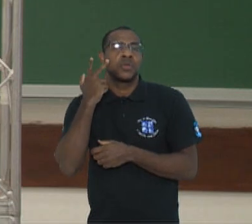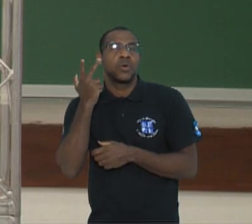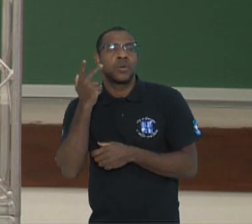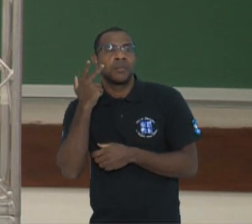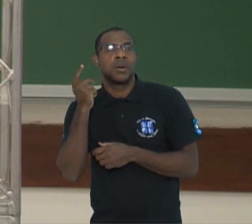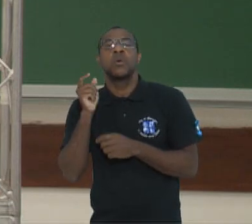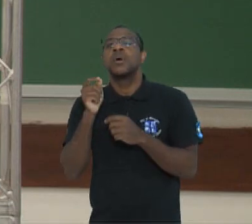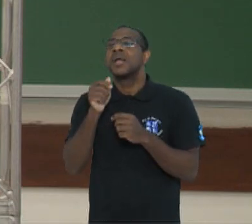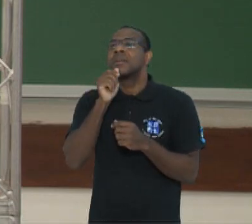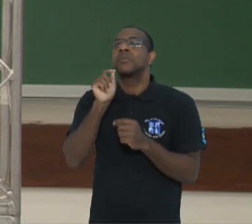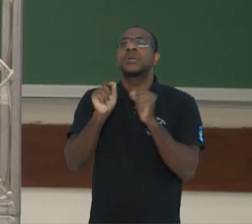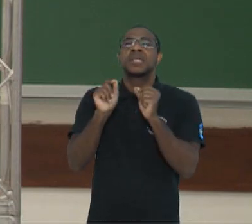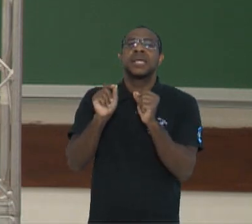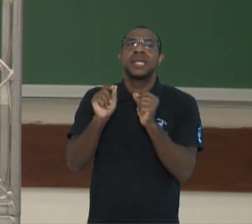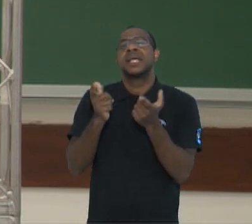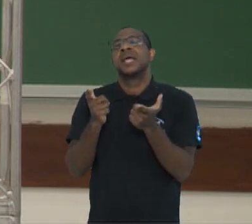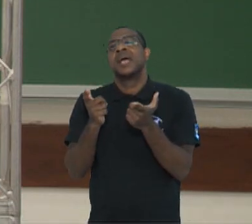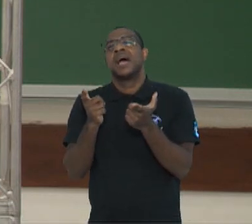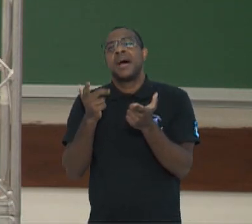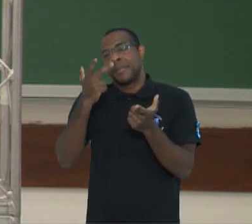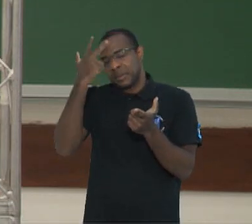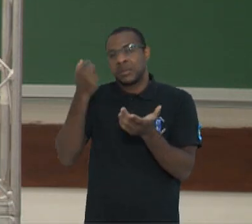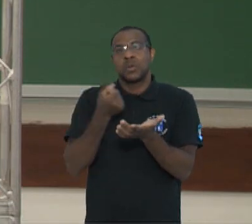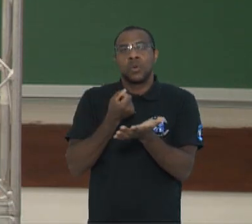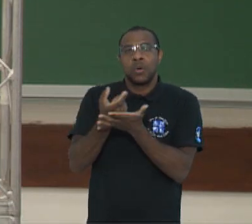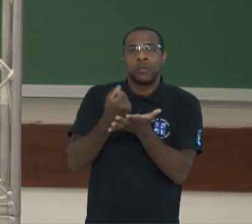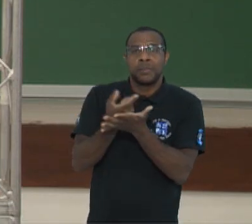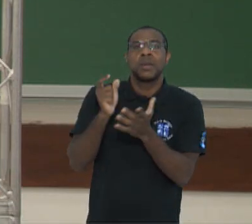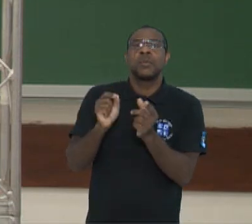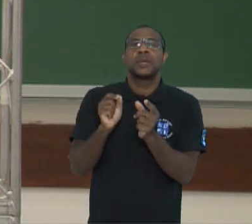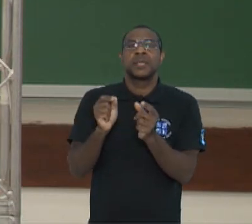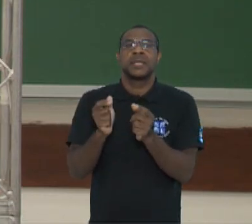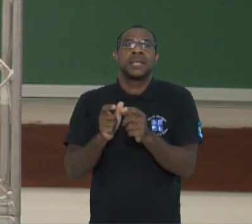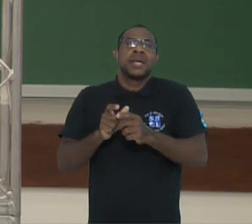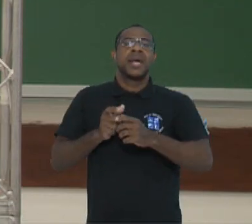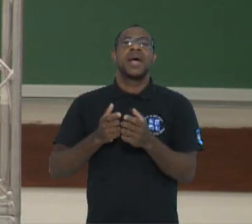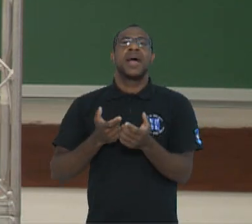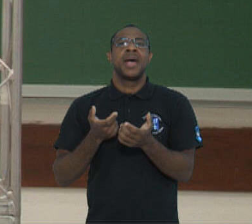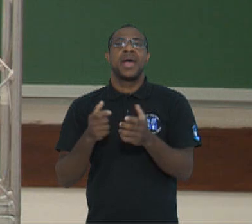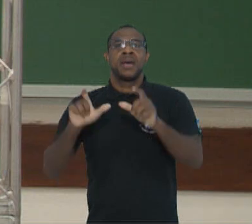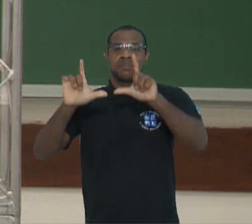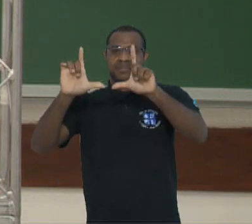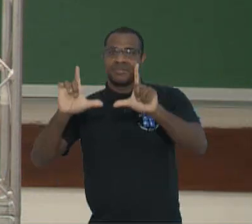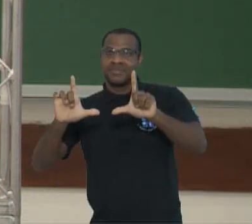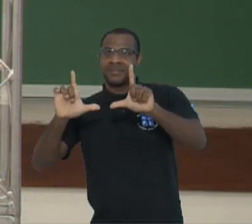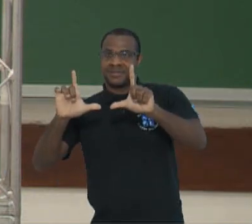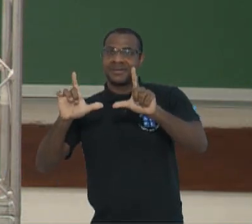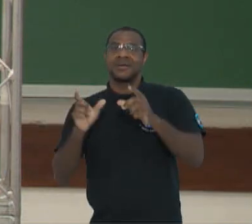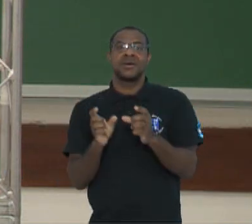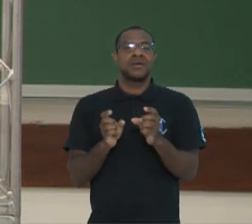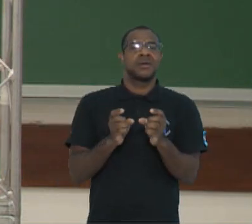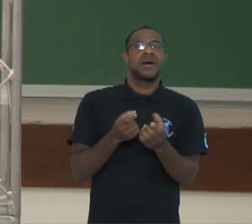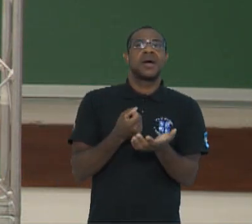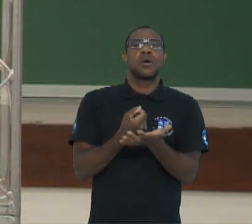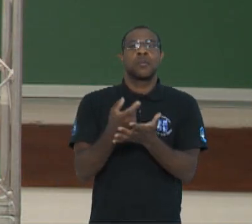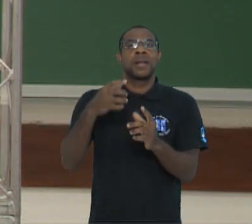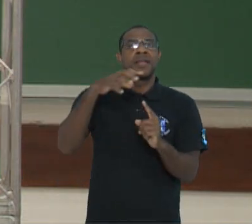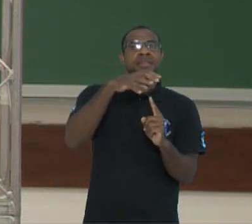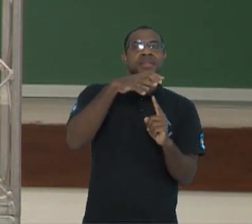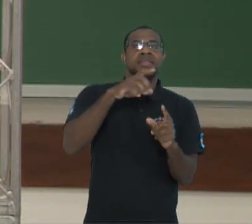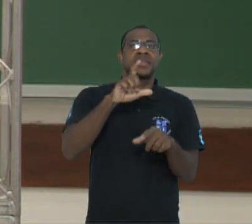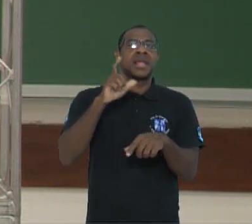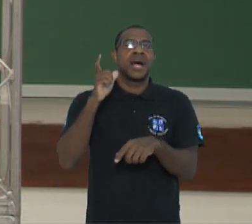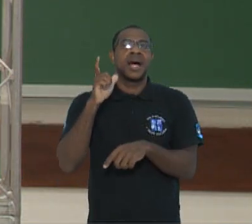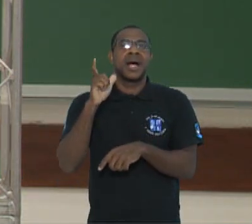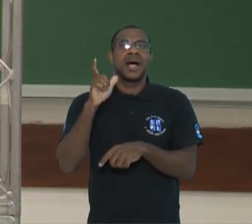a pessoa compra numa loja de souvenir, né? E uma ideia que vocês podem fazer, por que não? Encaminhar para os seus